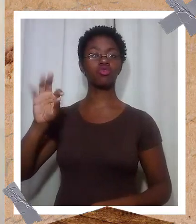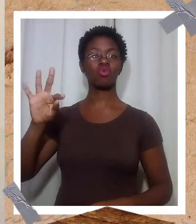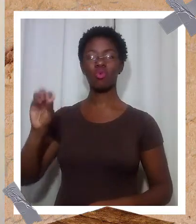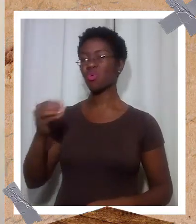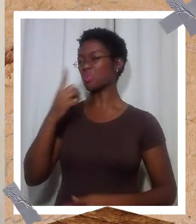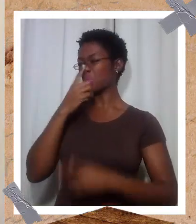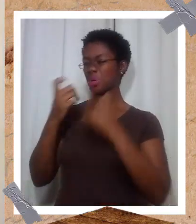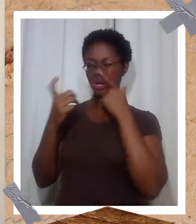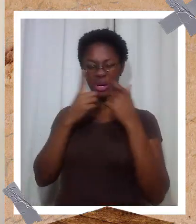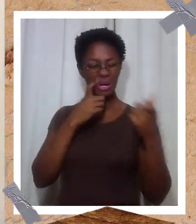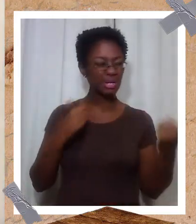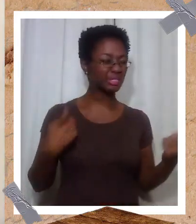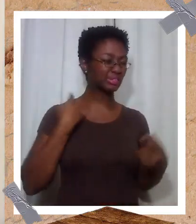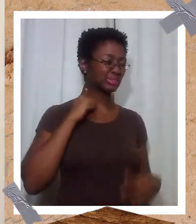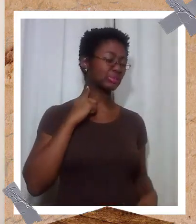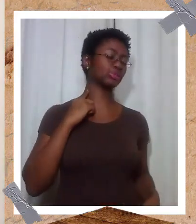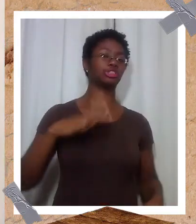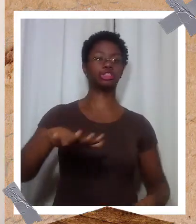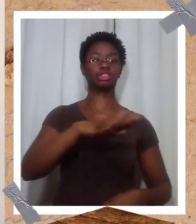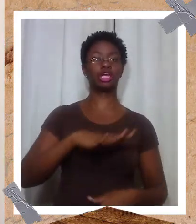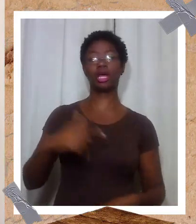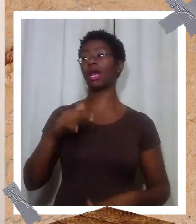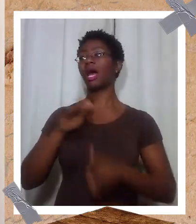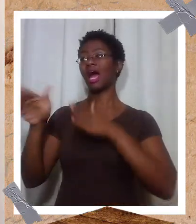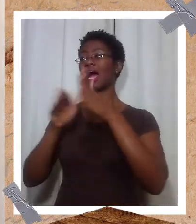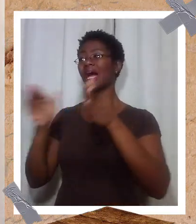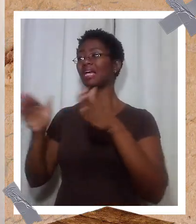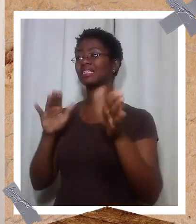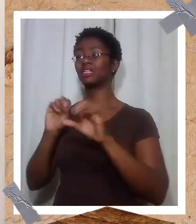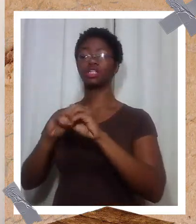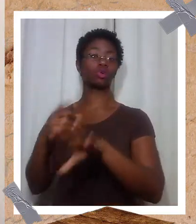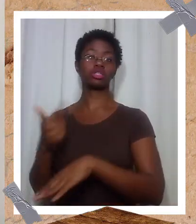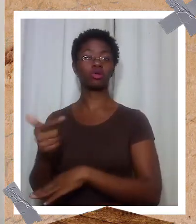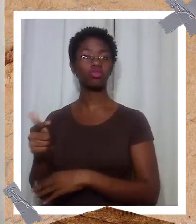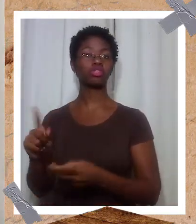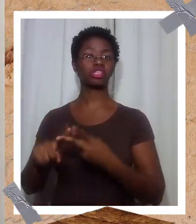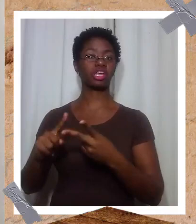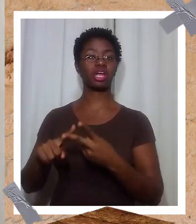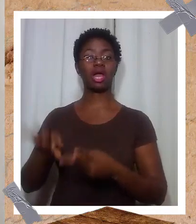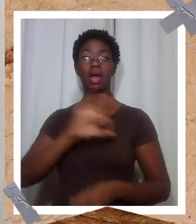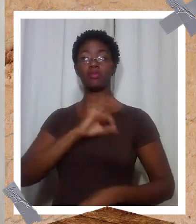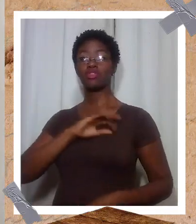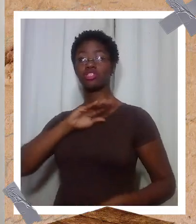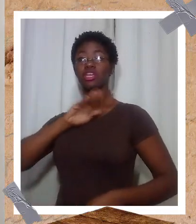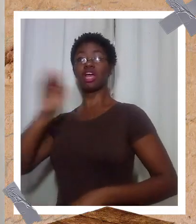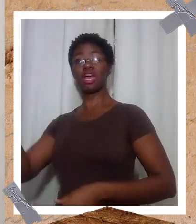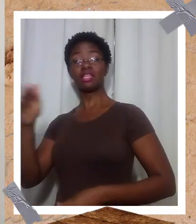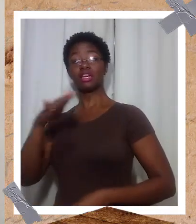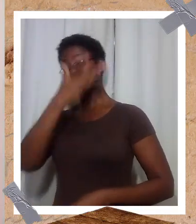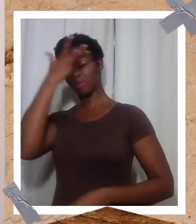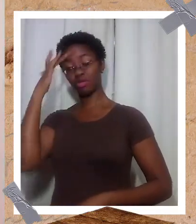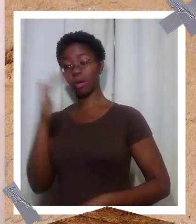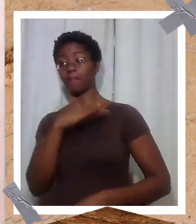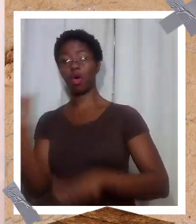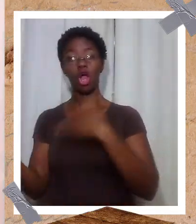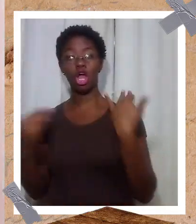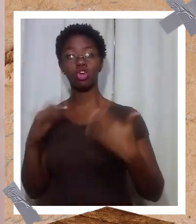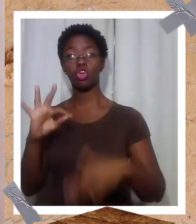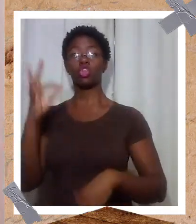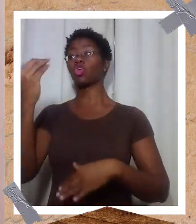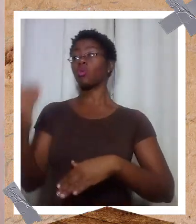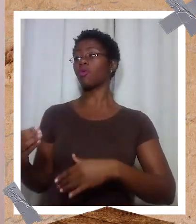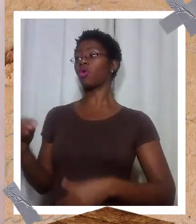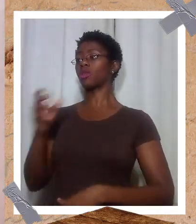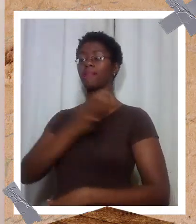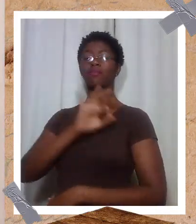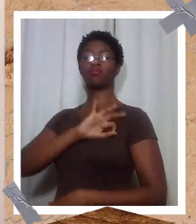saúde, de ter acesso à educação. Eu não gosto quando a polícia invade, deixa um monte de gente morta, um monte de gente ferido, quando somos tratados tudo como bandido. Eu não gosto